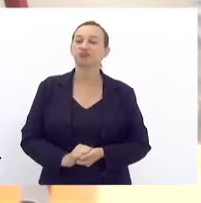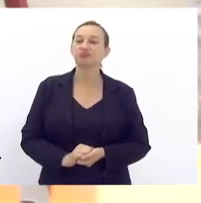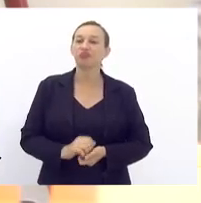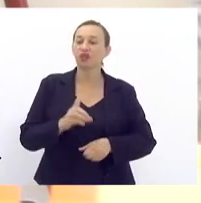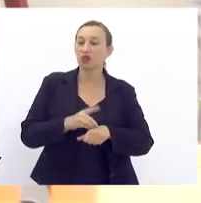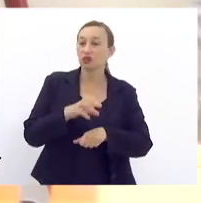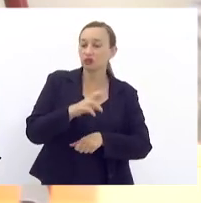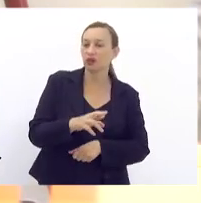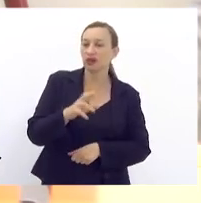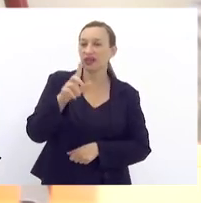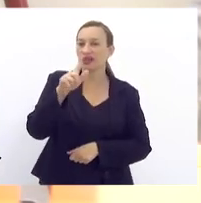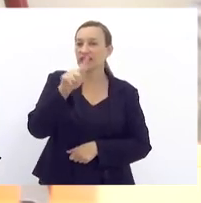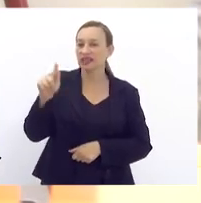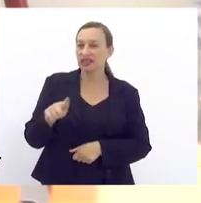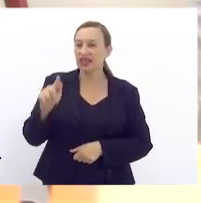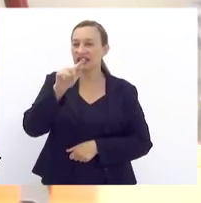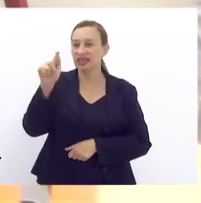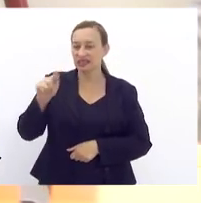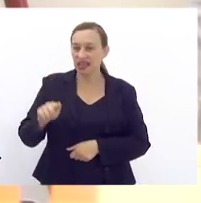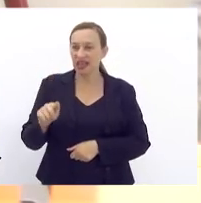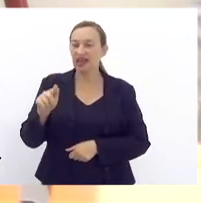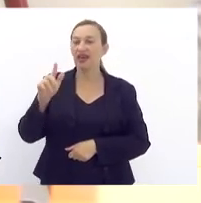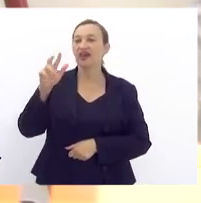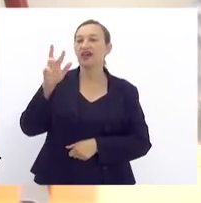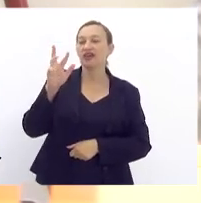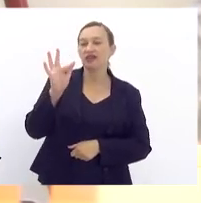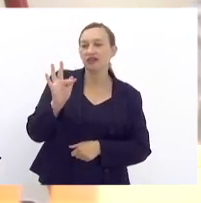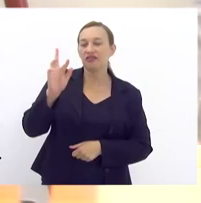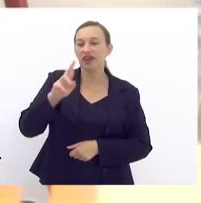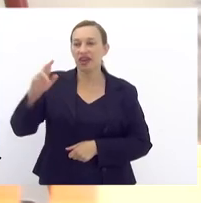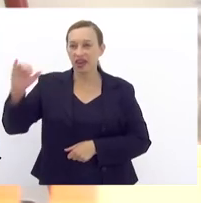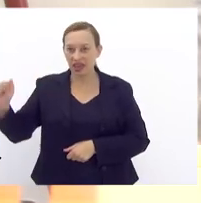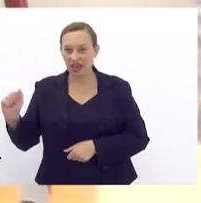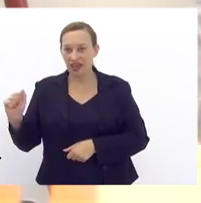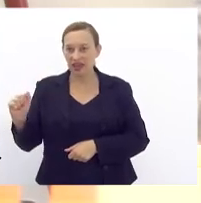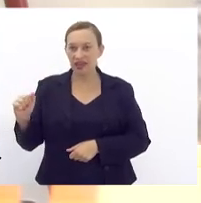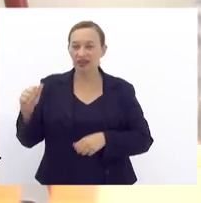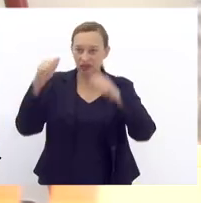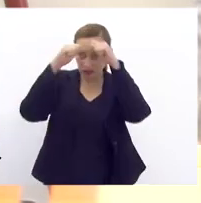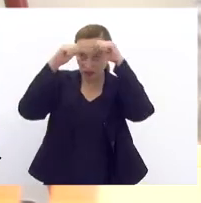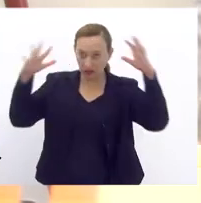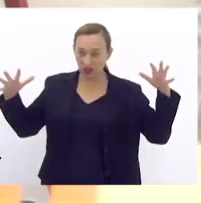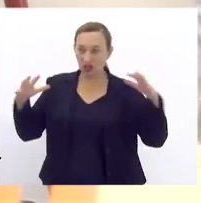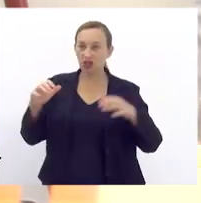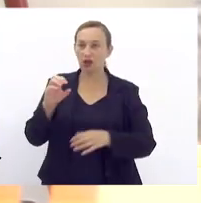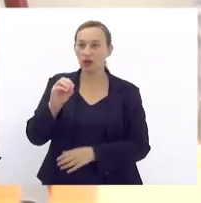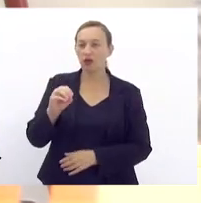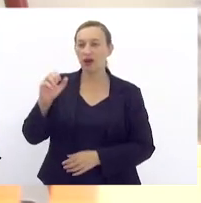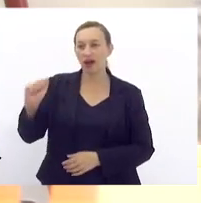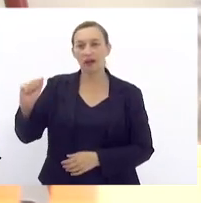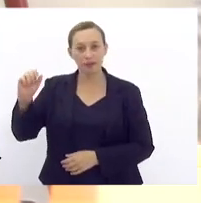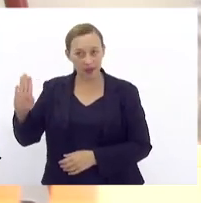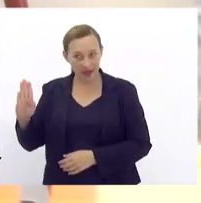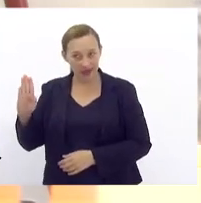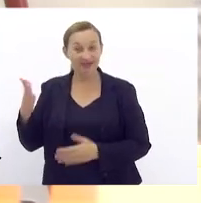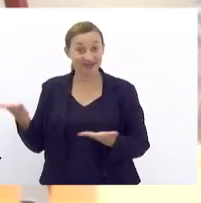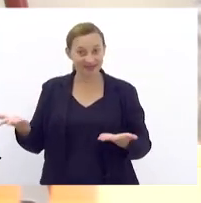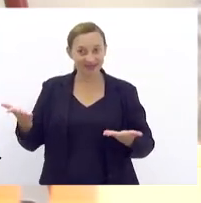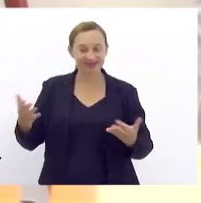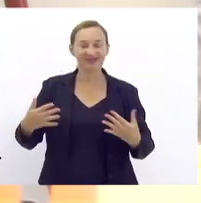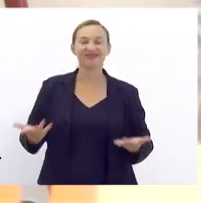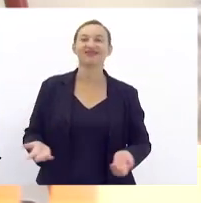José Ferreira da comissão dos direitos dos autistas e seus familiares da OAB colaboradora